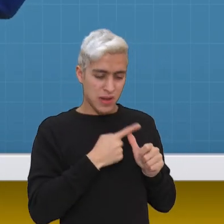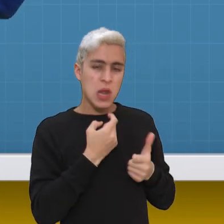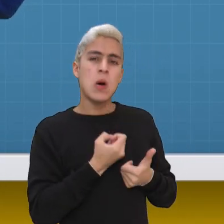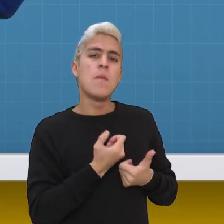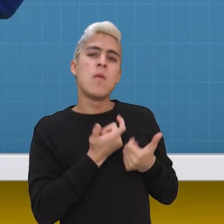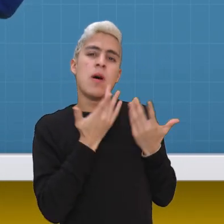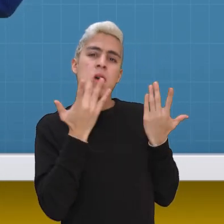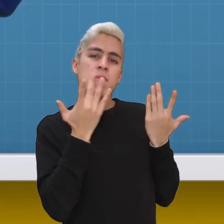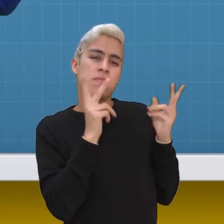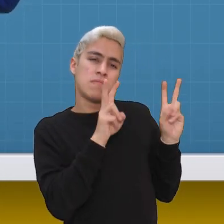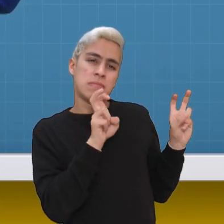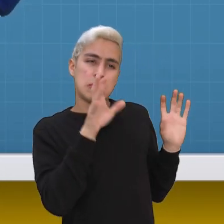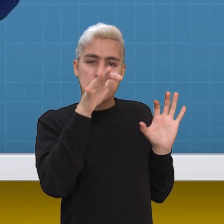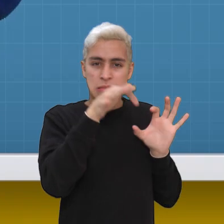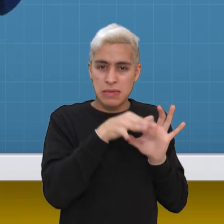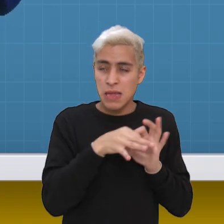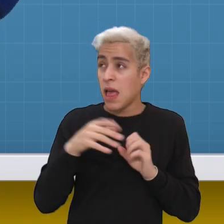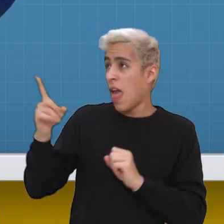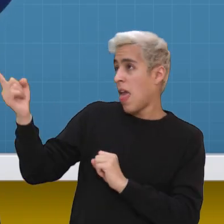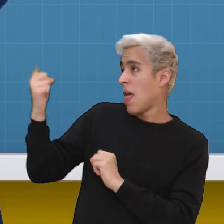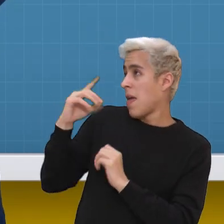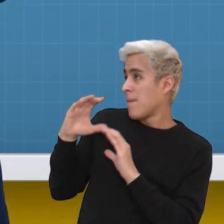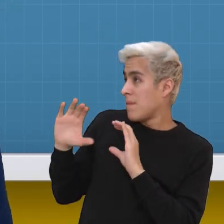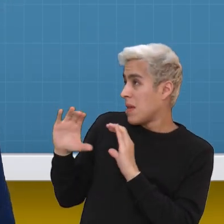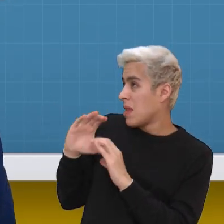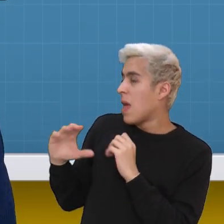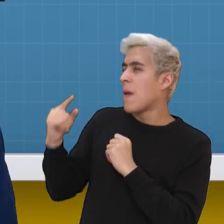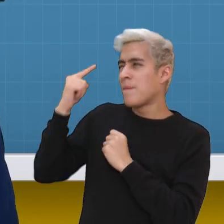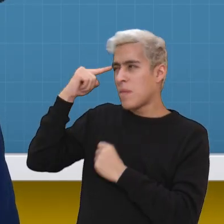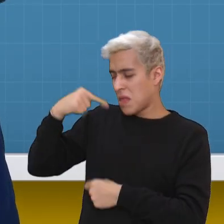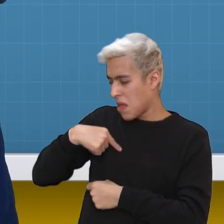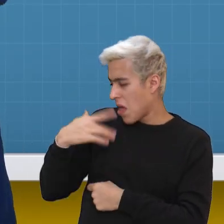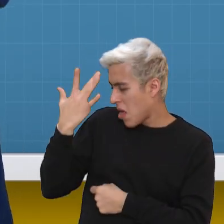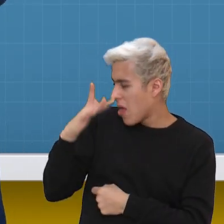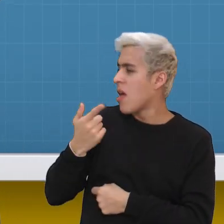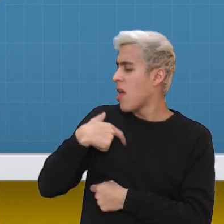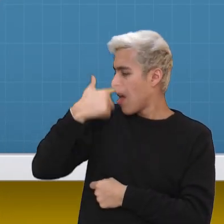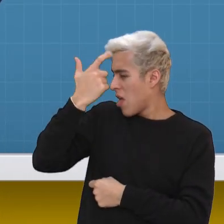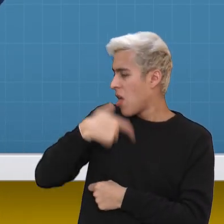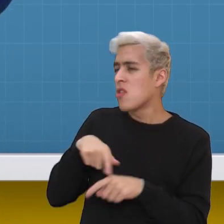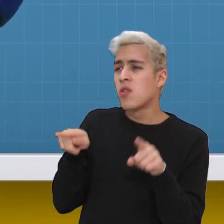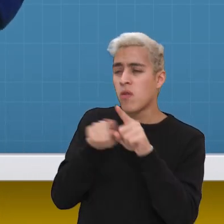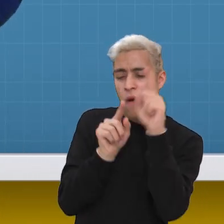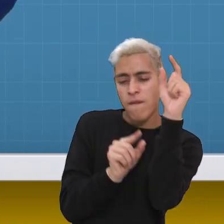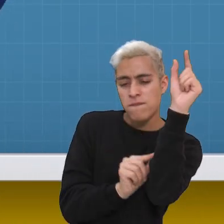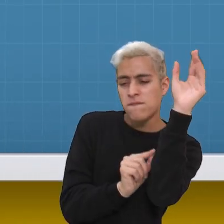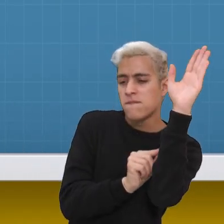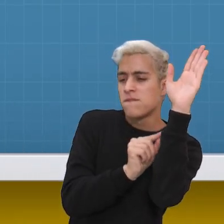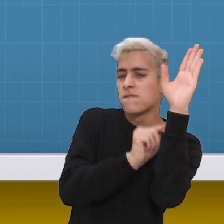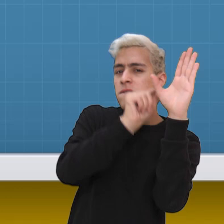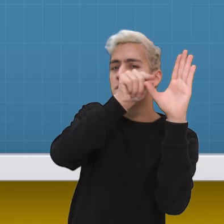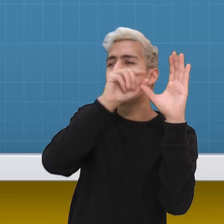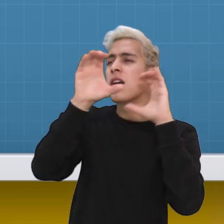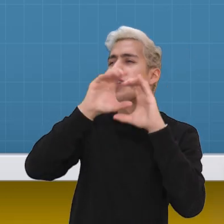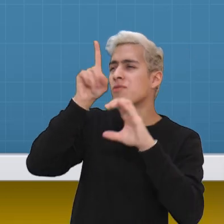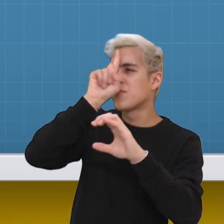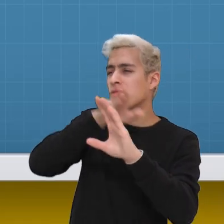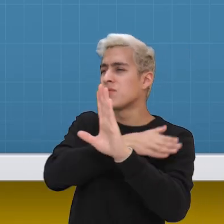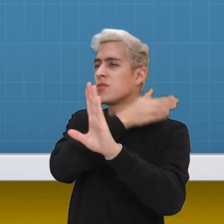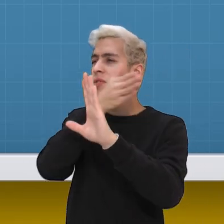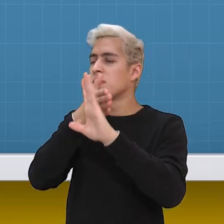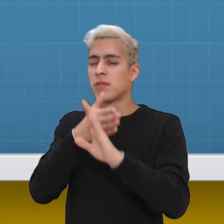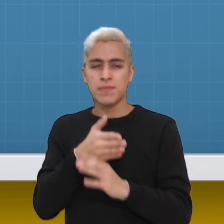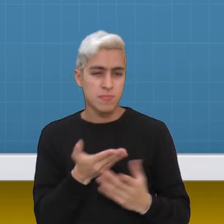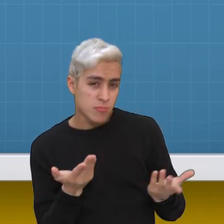poema. Você me mandou cantar, pensando que eu não sabia, eu sou que nem cigarra, canto sempre, todo dia. O